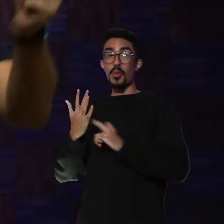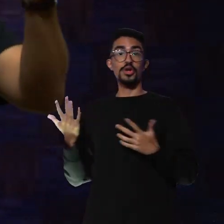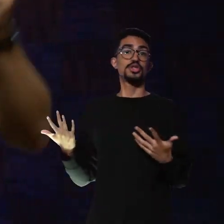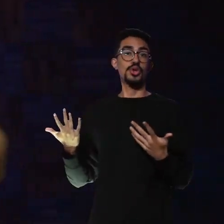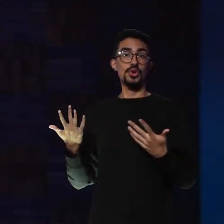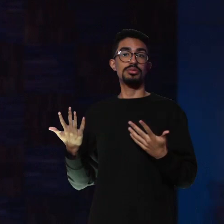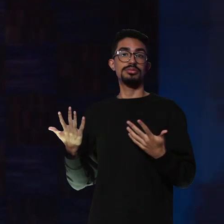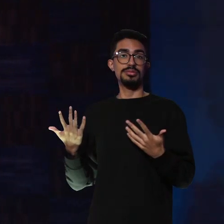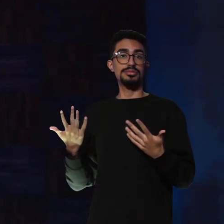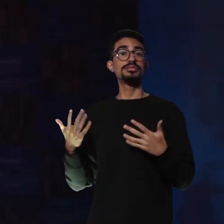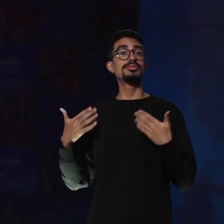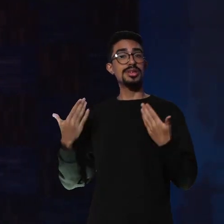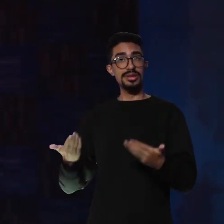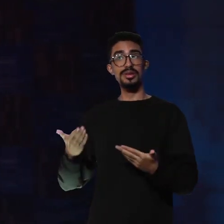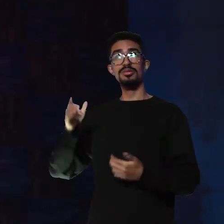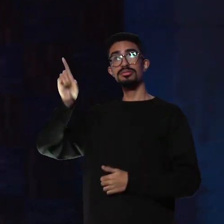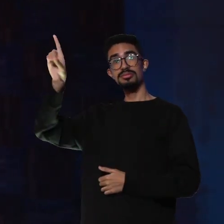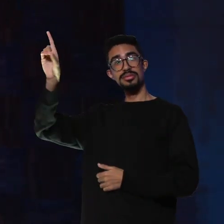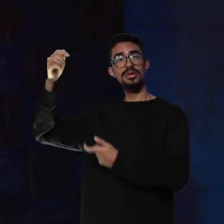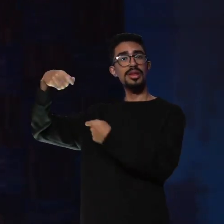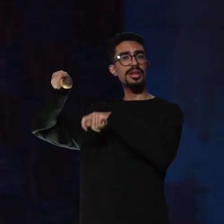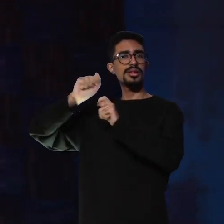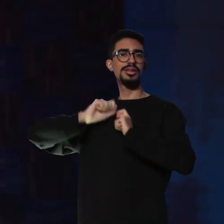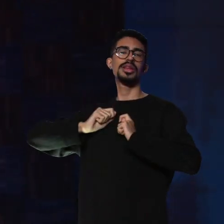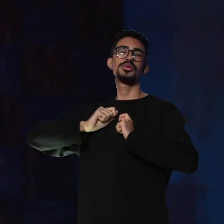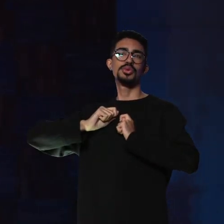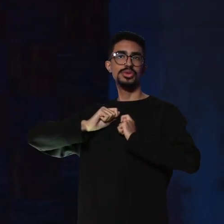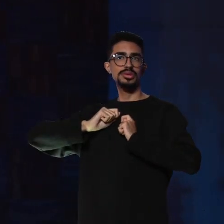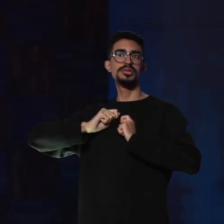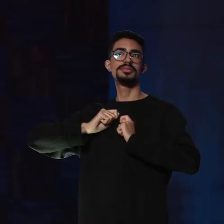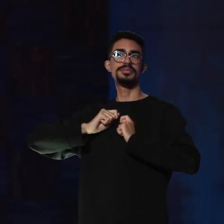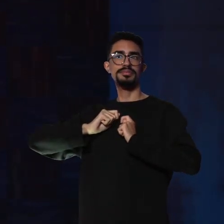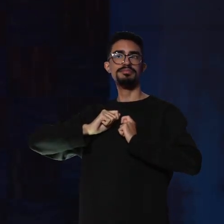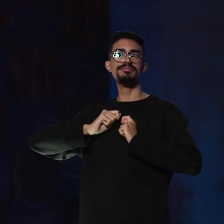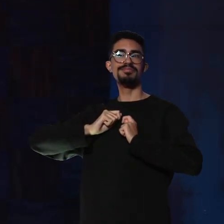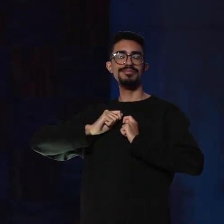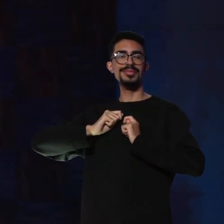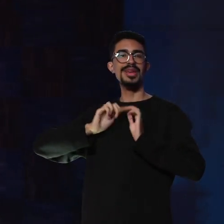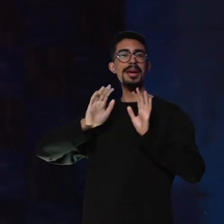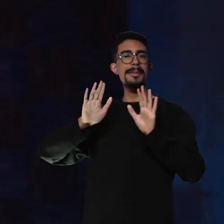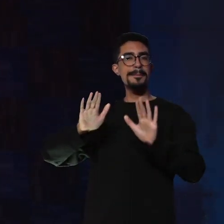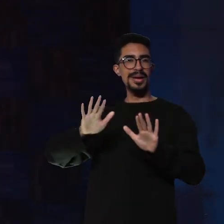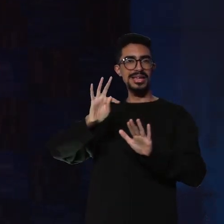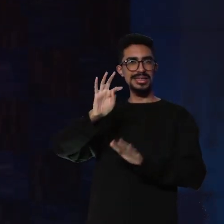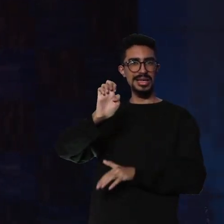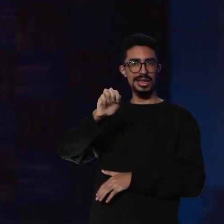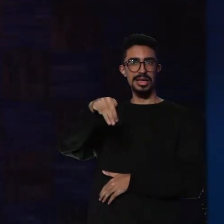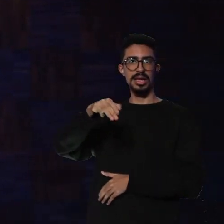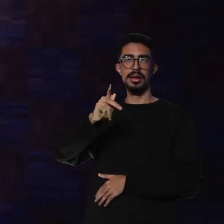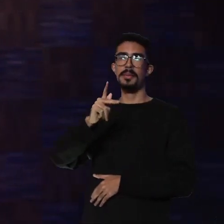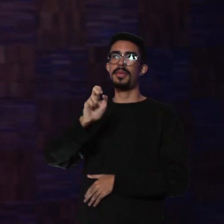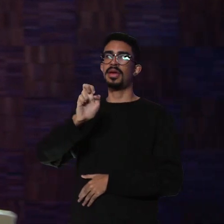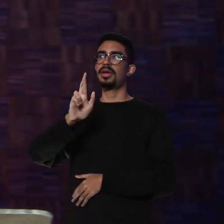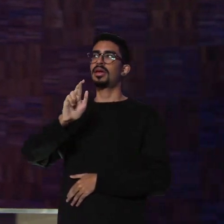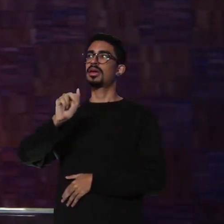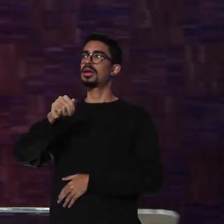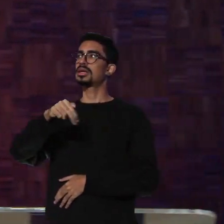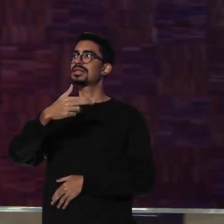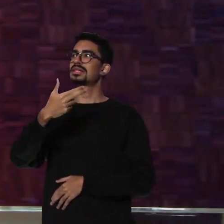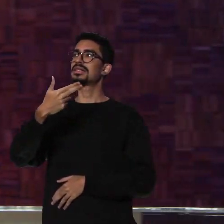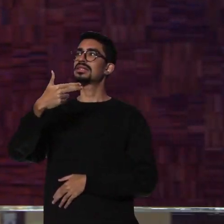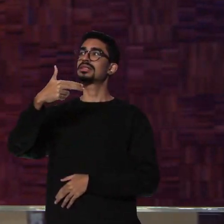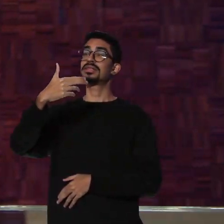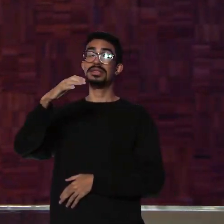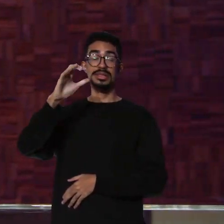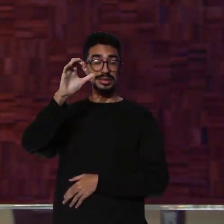são de Deus. Mas nem sempre é assim. A grande questão com relação à temperança do Espírito, além de fortalecer o nosso Espírito,